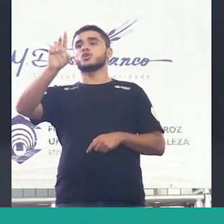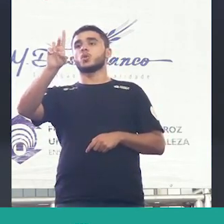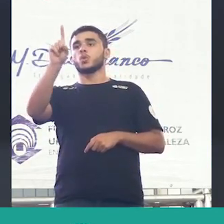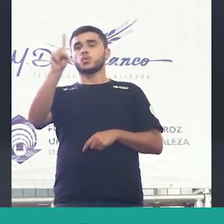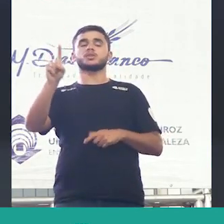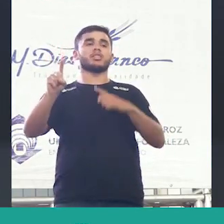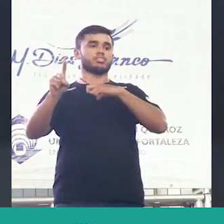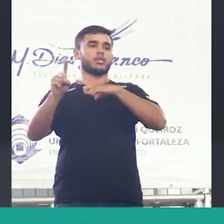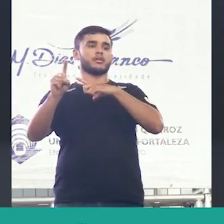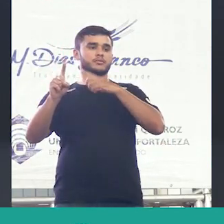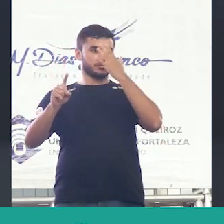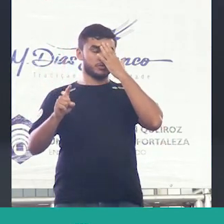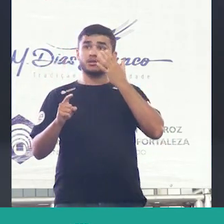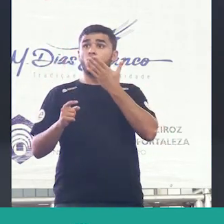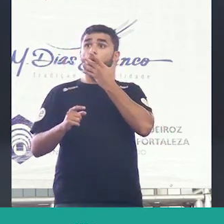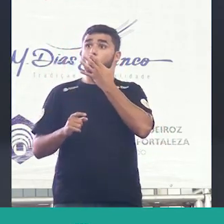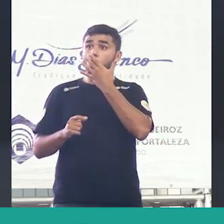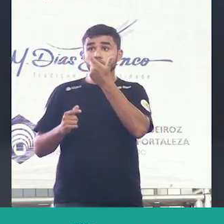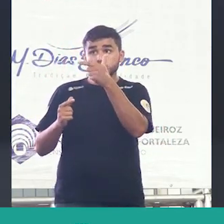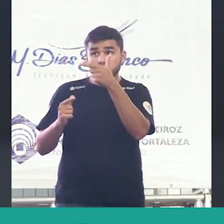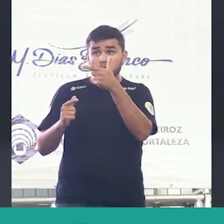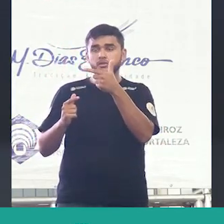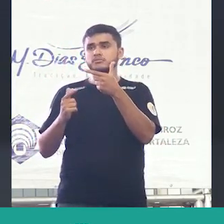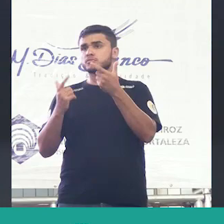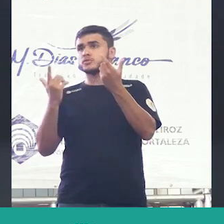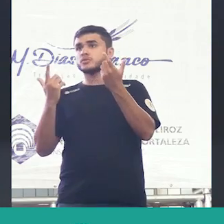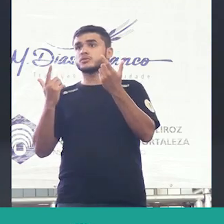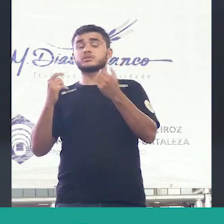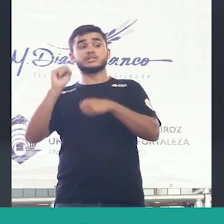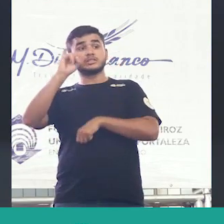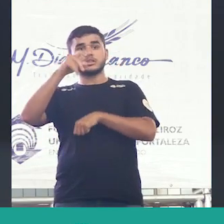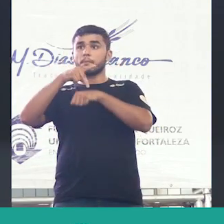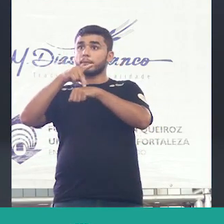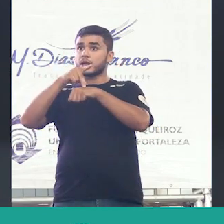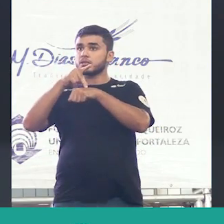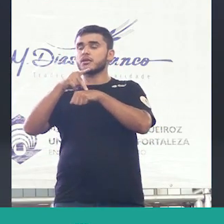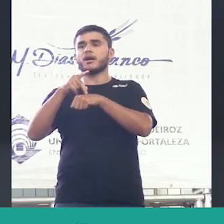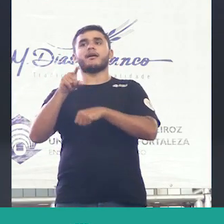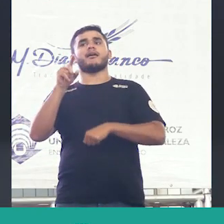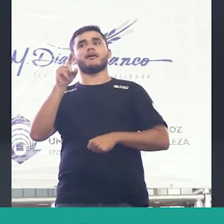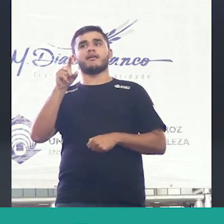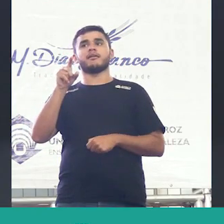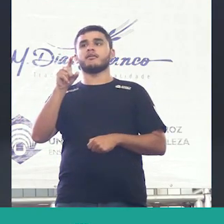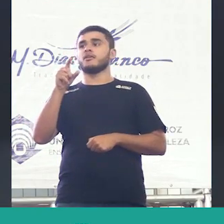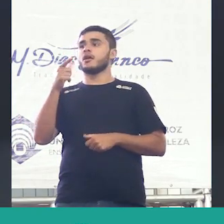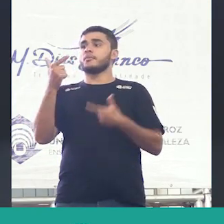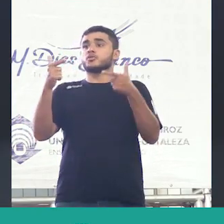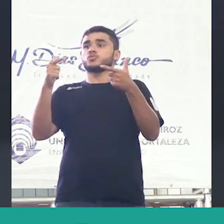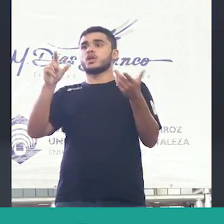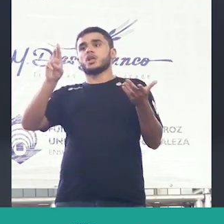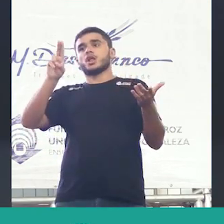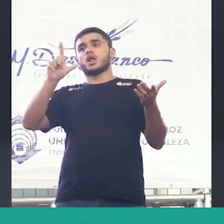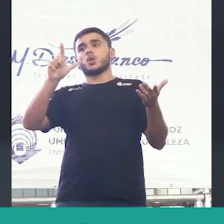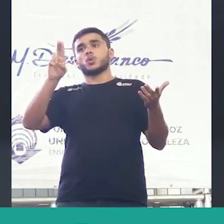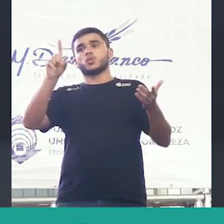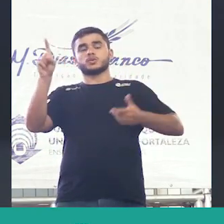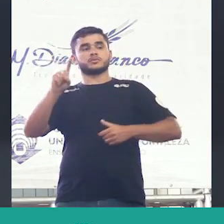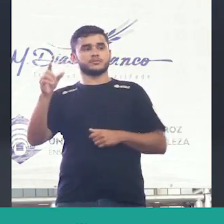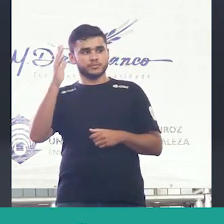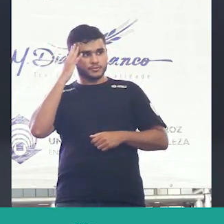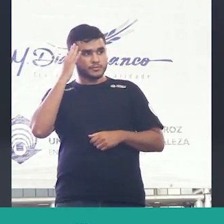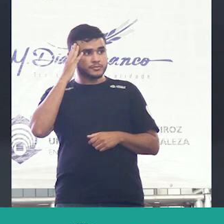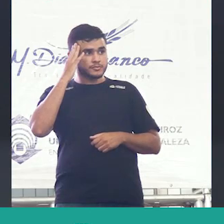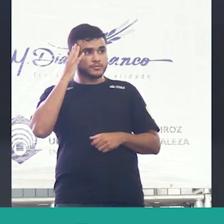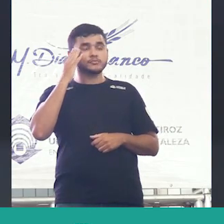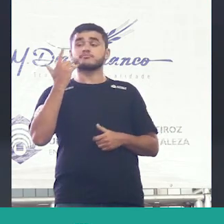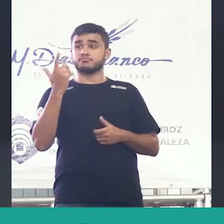transparente, não é fonte de luz. Se for preto, não é fonte de luz. Por que transparente não é fonte de luz? Porque eu não